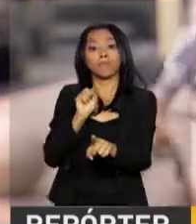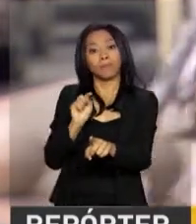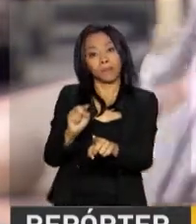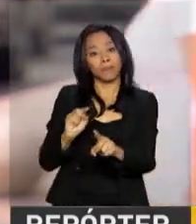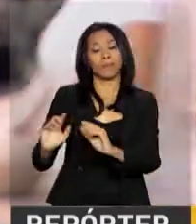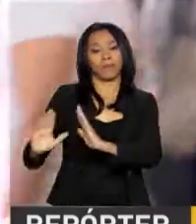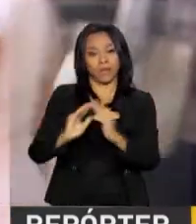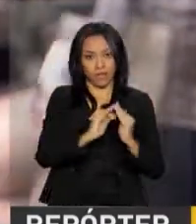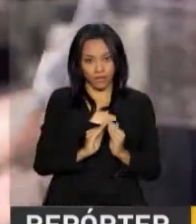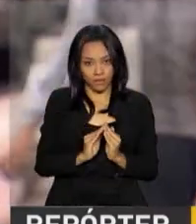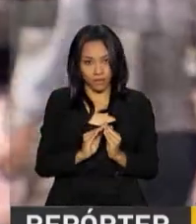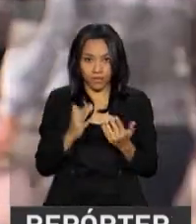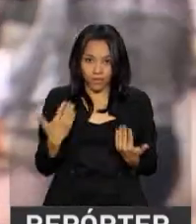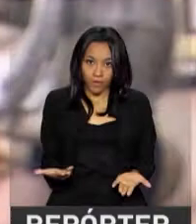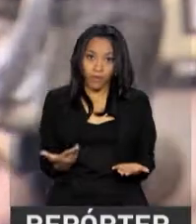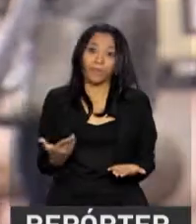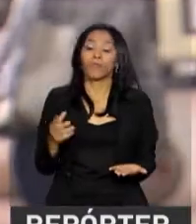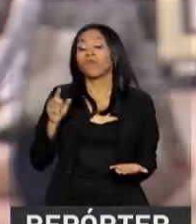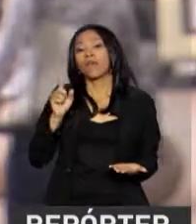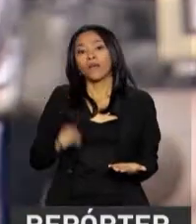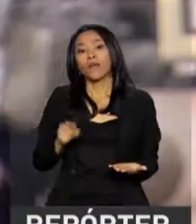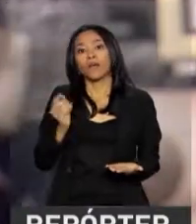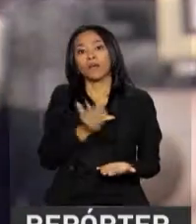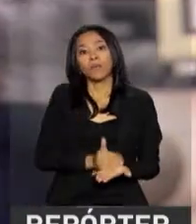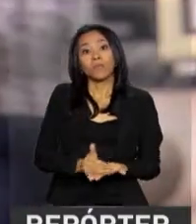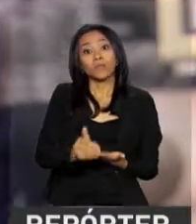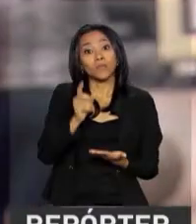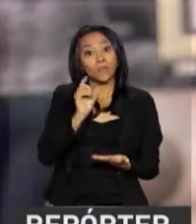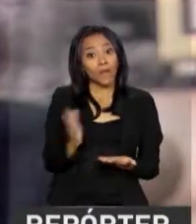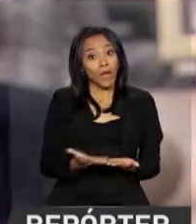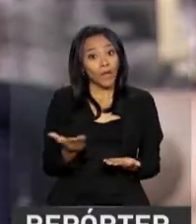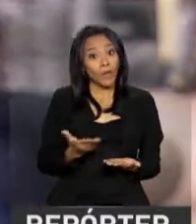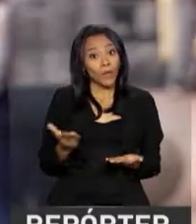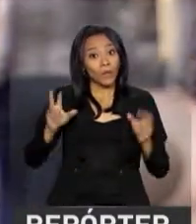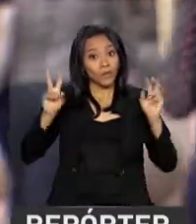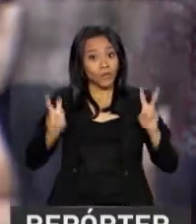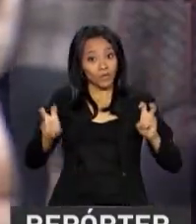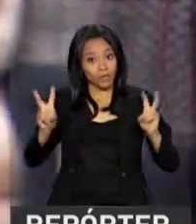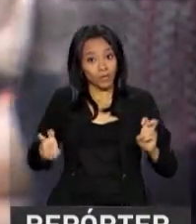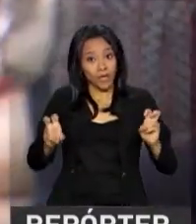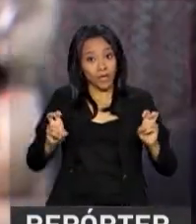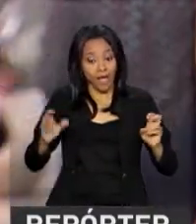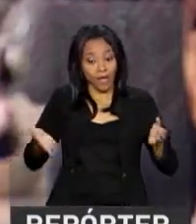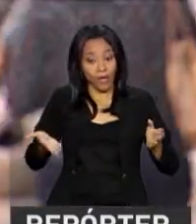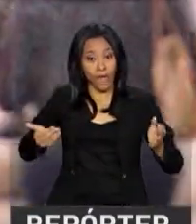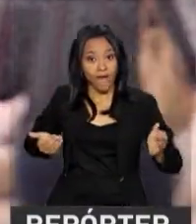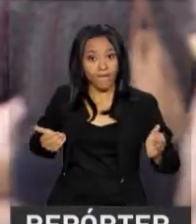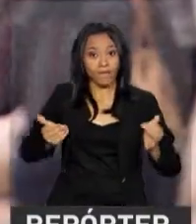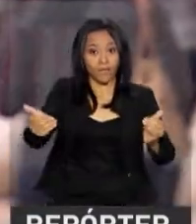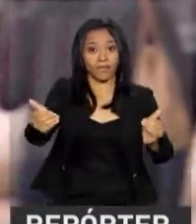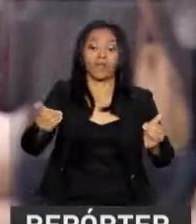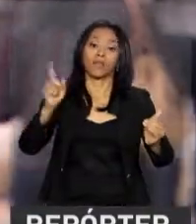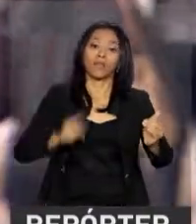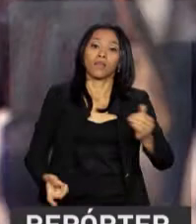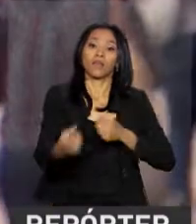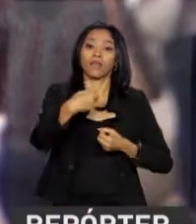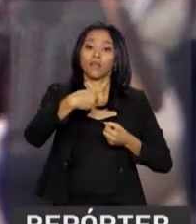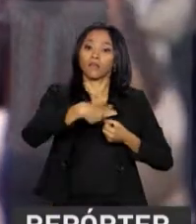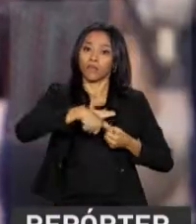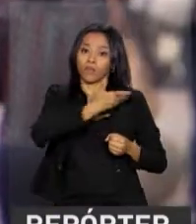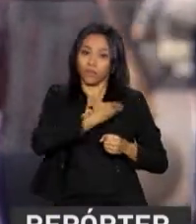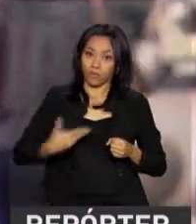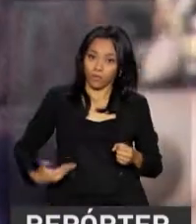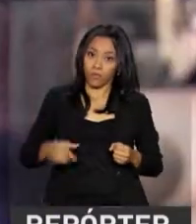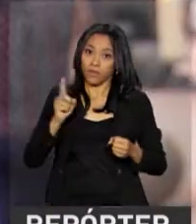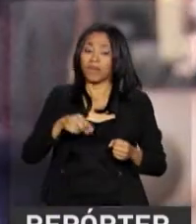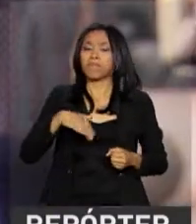vida a iniciativa passou a integrar o programa agora é avançar que vai concluir e entregar mais de sete mil obras